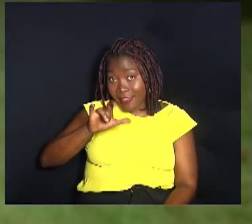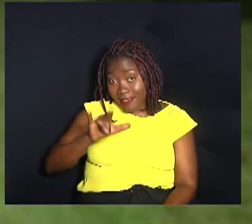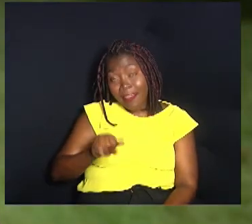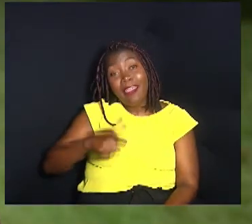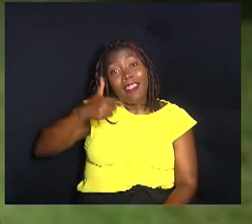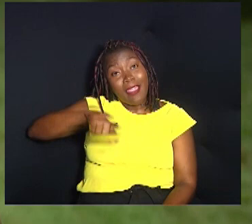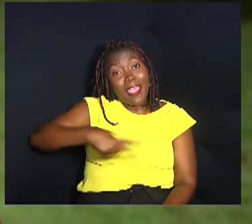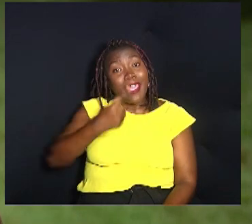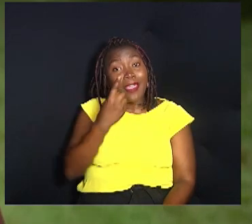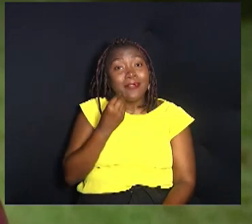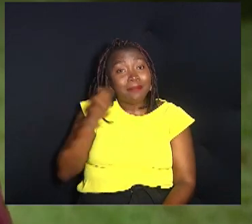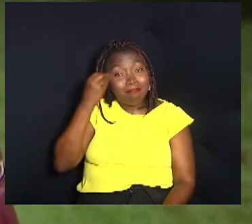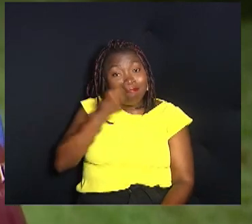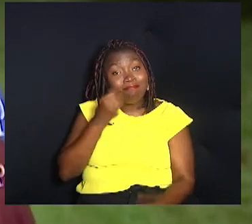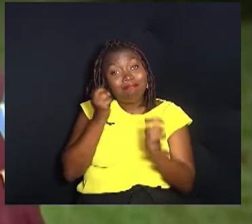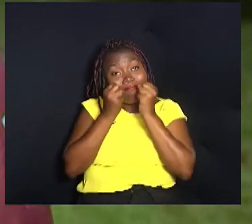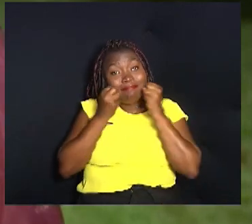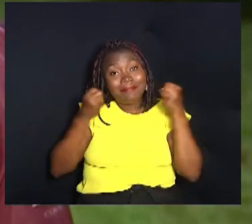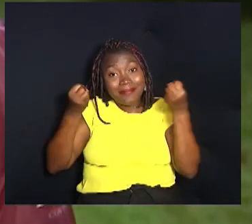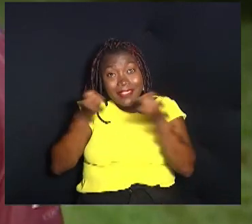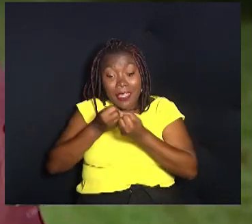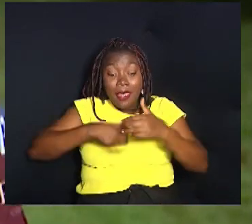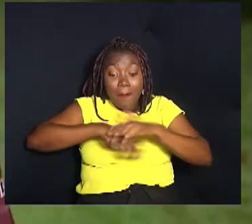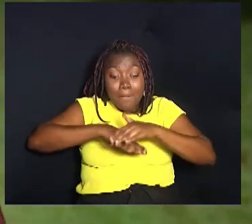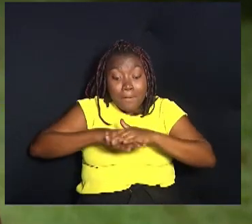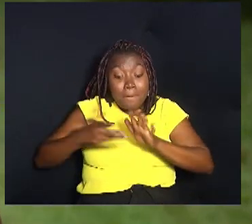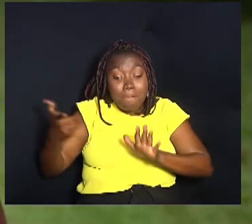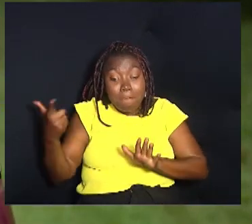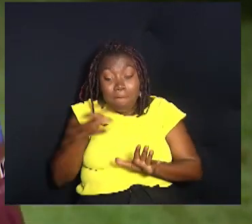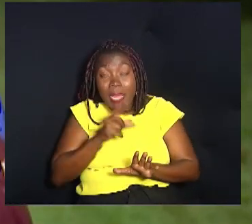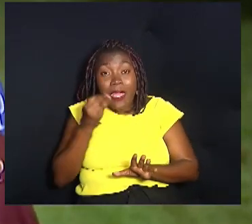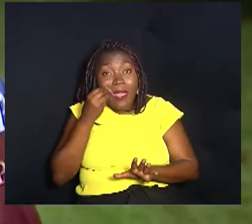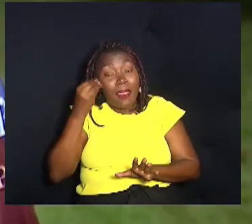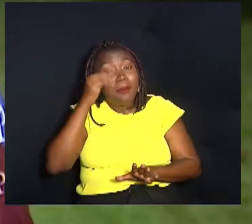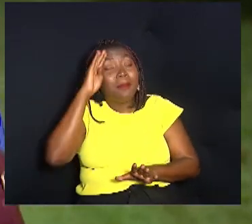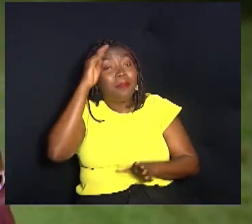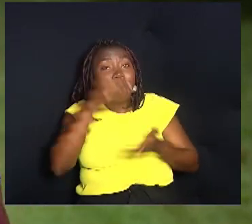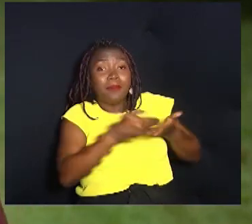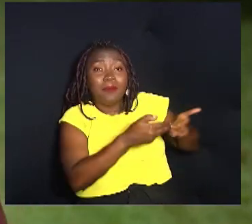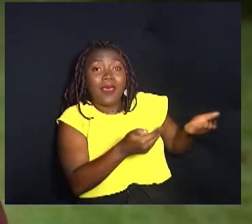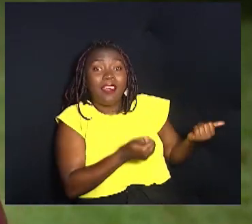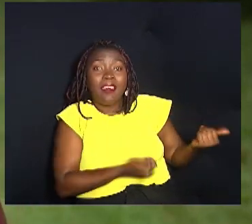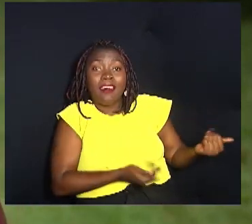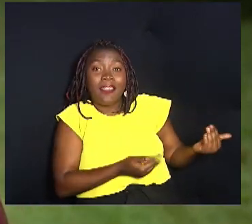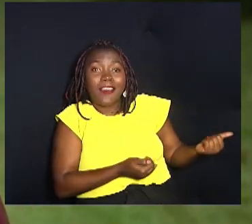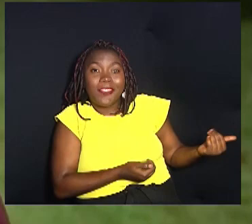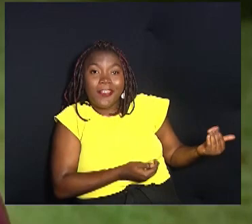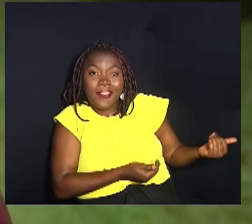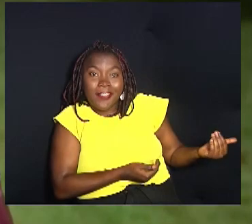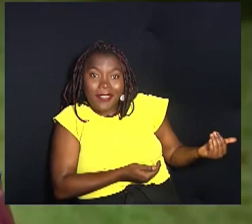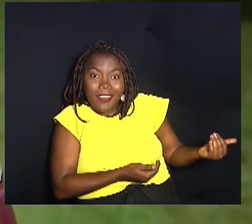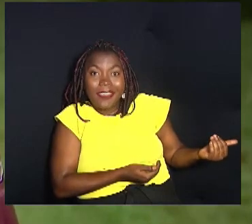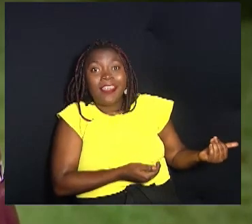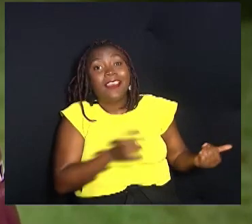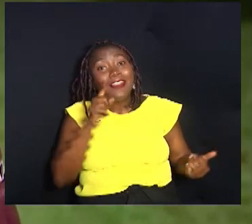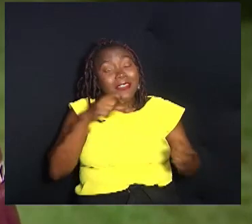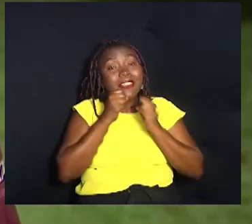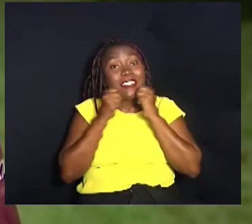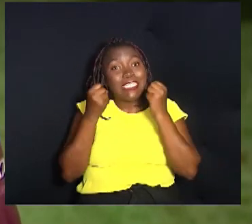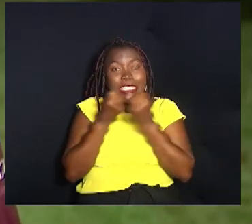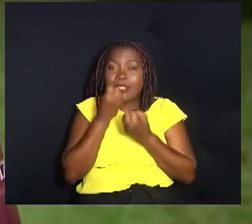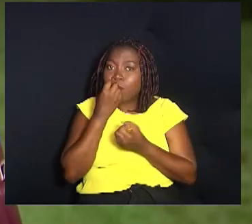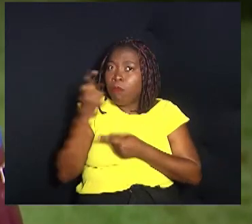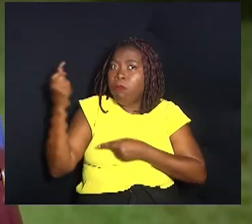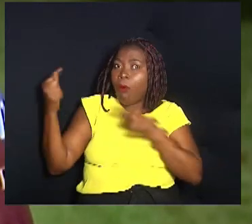né, que a gente vai jogando o campeonato para ganhar experiência, principalmente para as nossas meninas mais novas. Foi um campeonato muito bom de